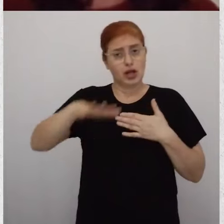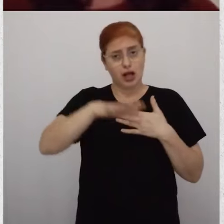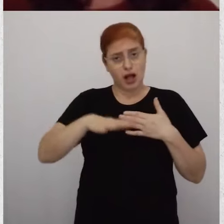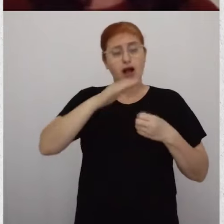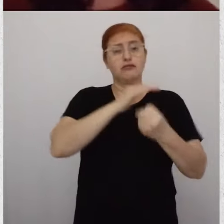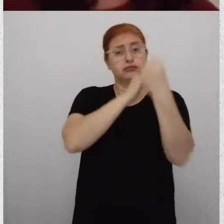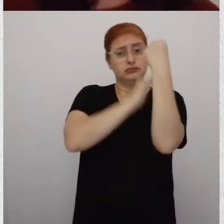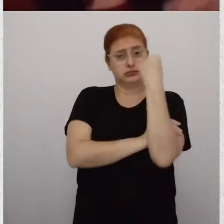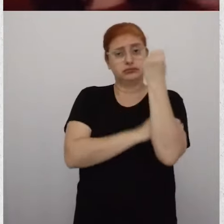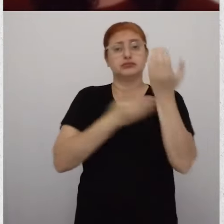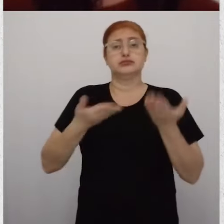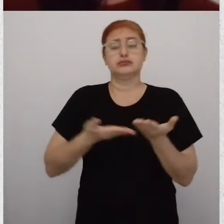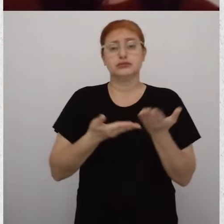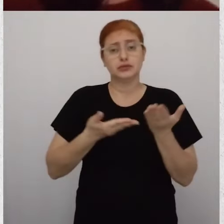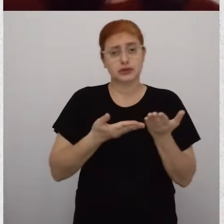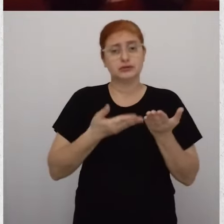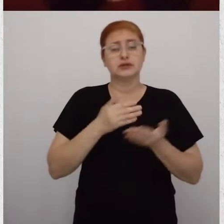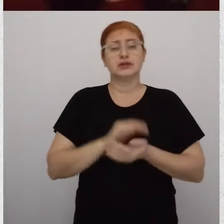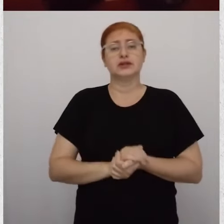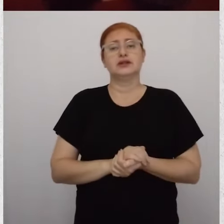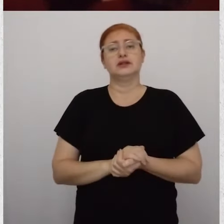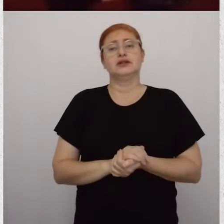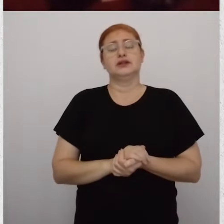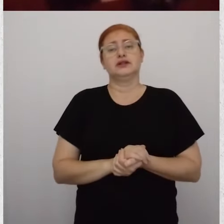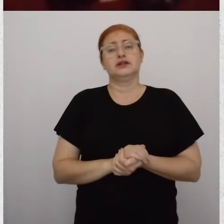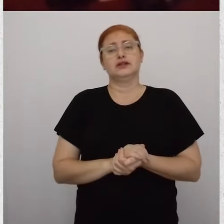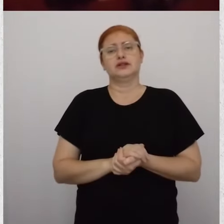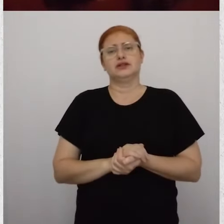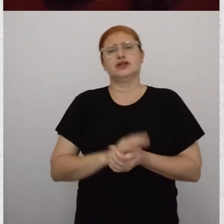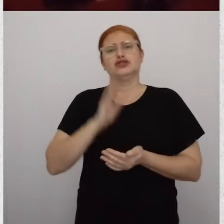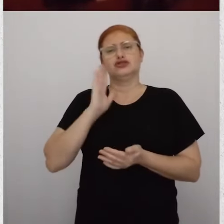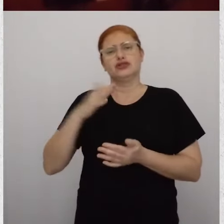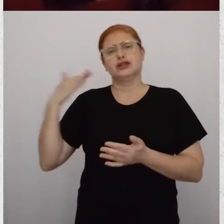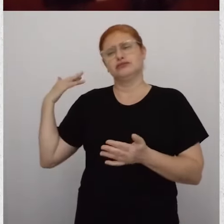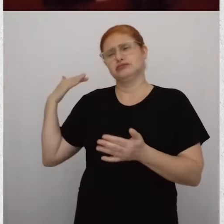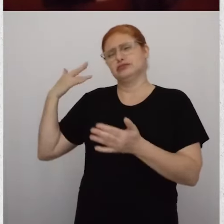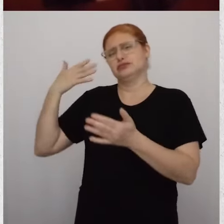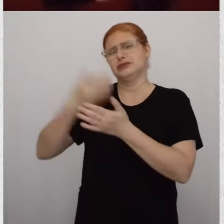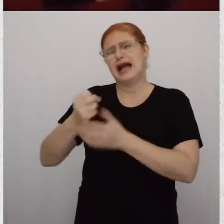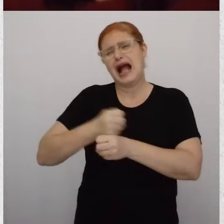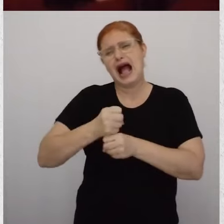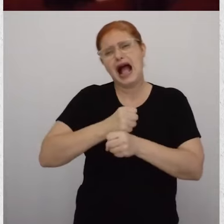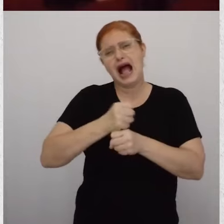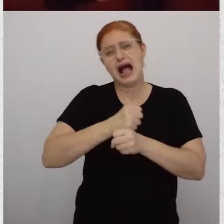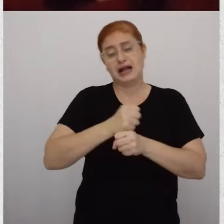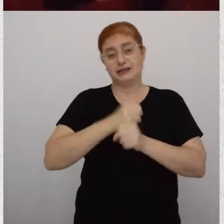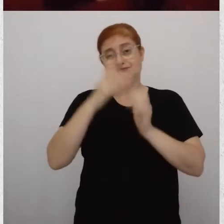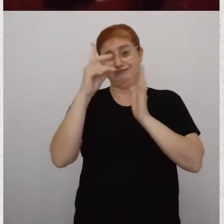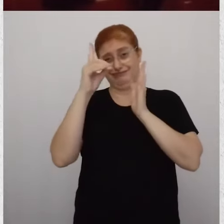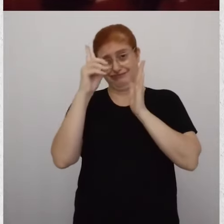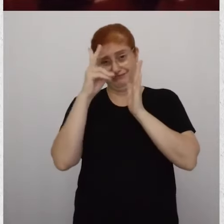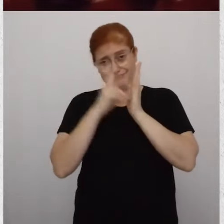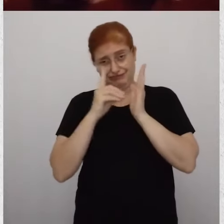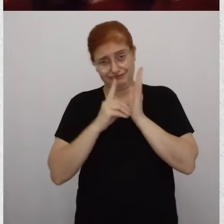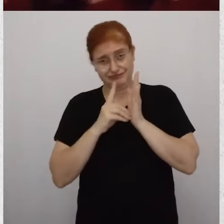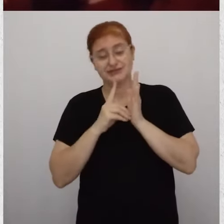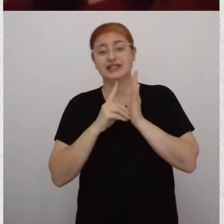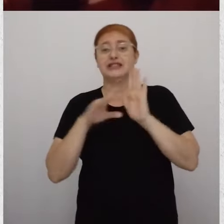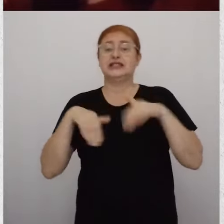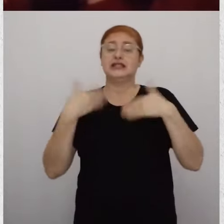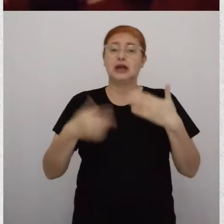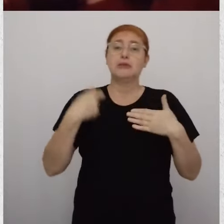contemporâneo, enfim, ao longo de várias décadas, né? Então, eu acho que Com uma coisa é certeza. pensar os grupos